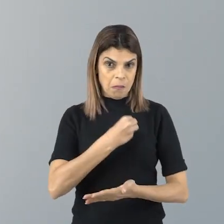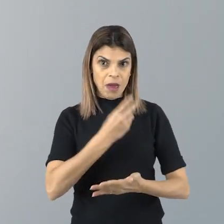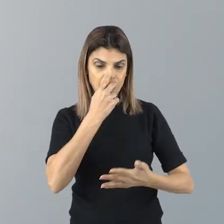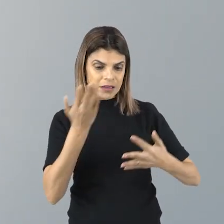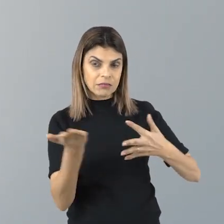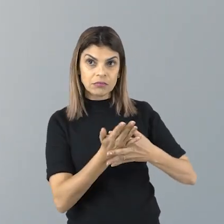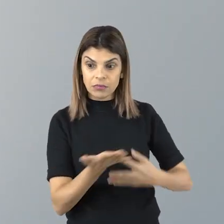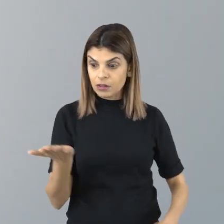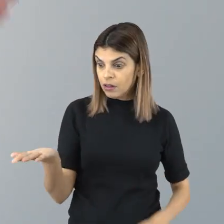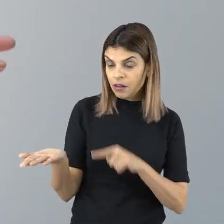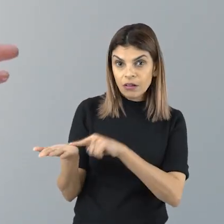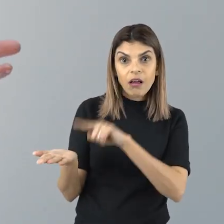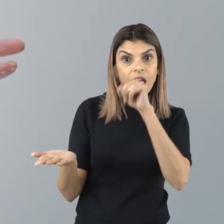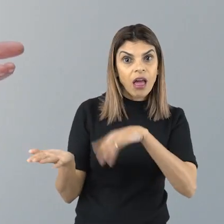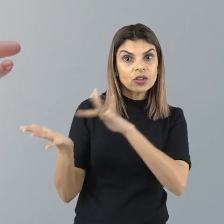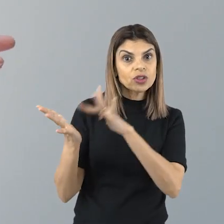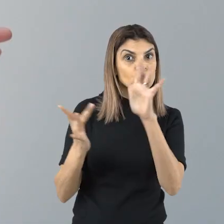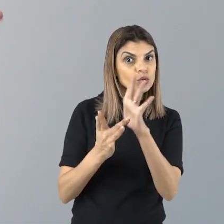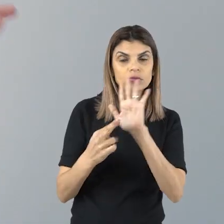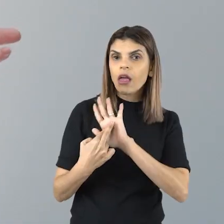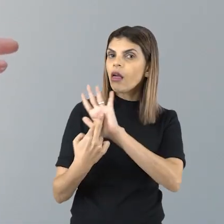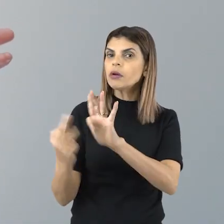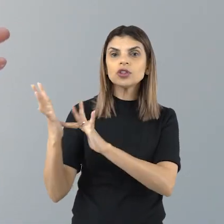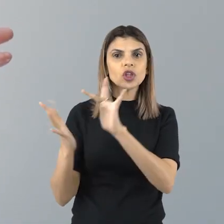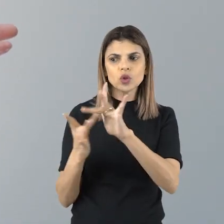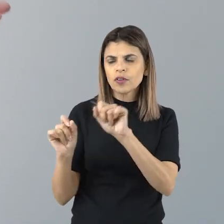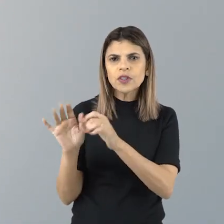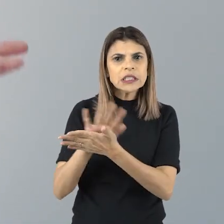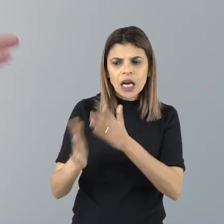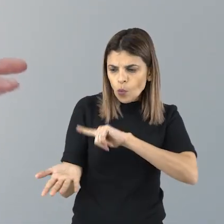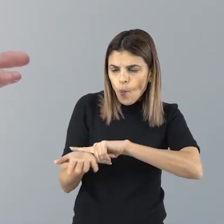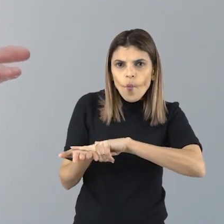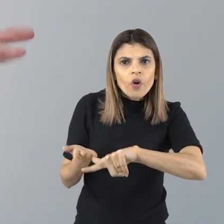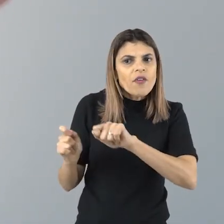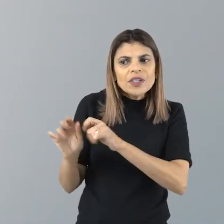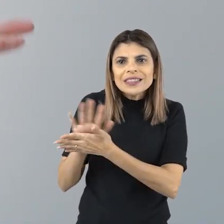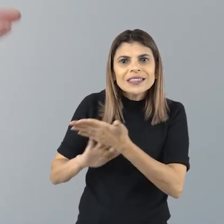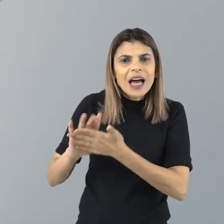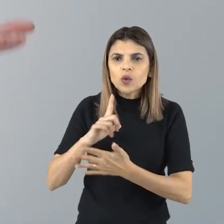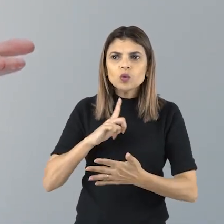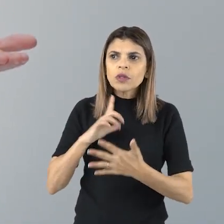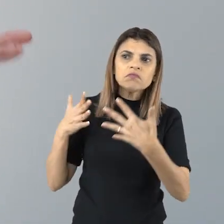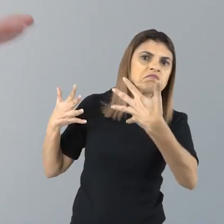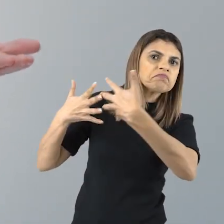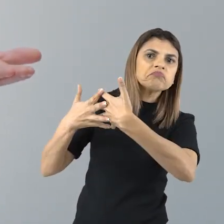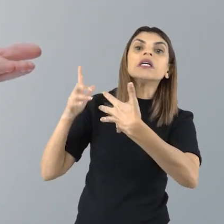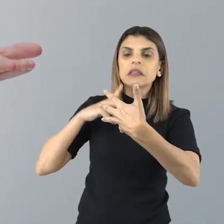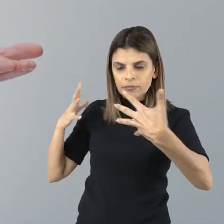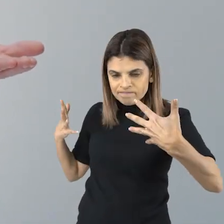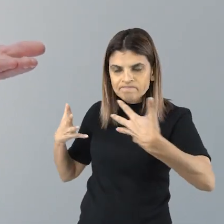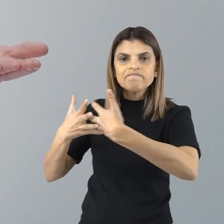Deus. E esta mão representa Jesus. Jesus não fez nada errado. Ele teve uma vida sem pecados, então não há barreiras entre ele e o